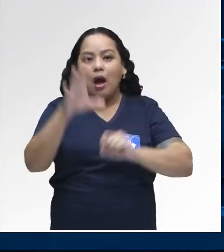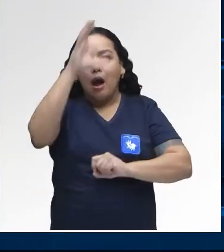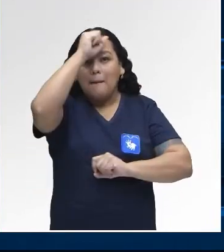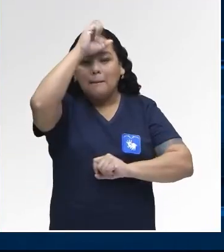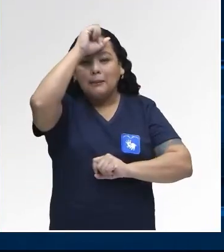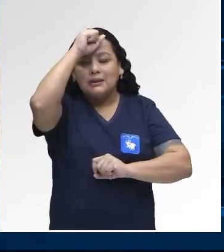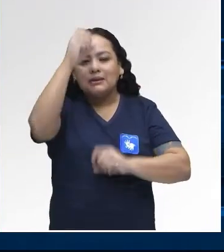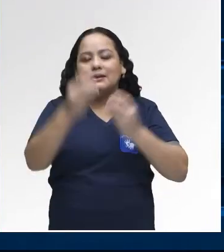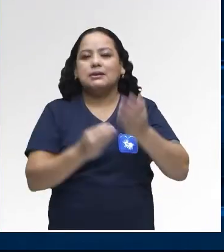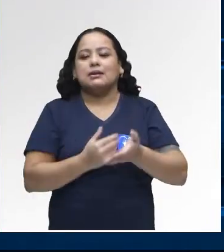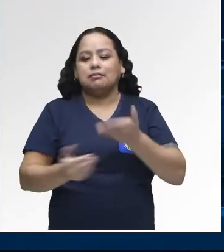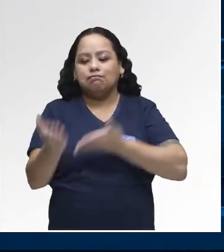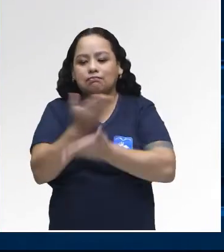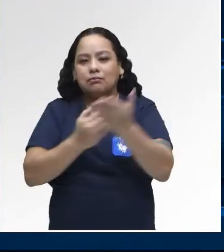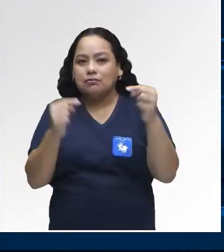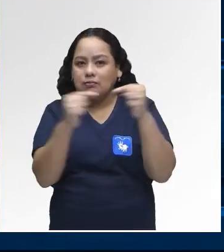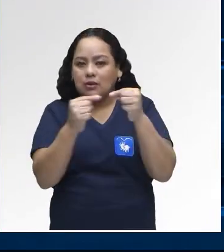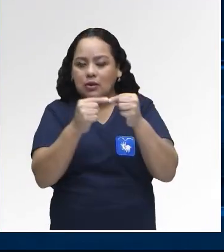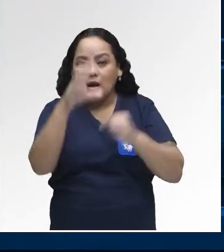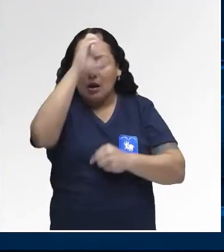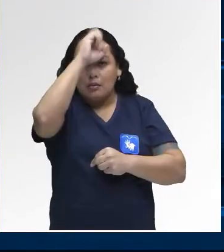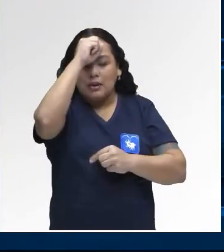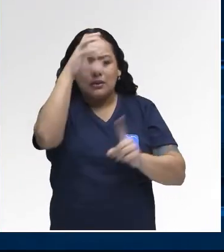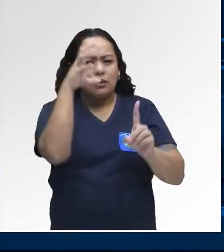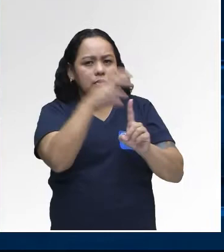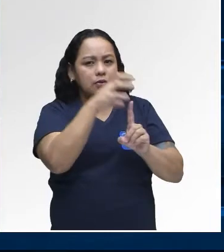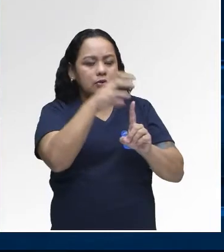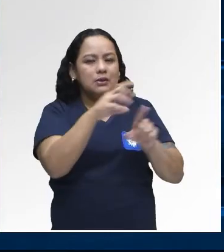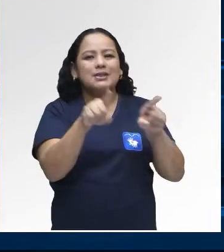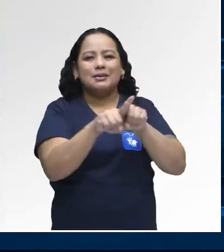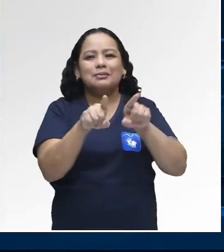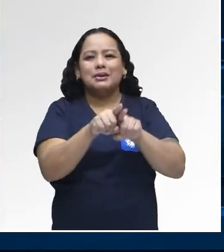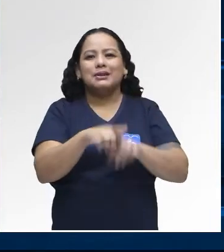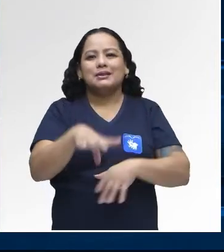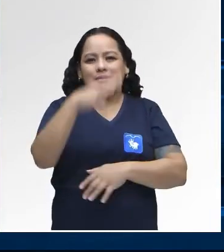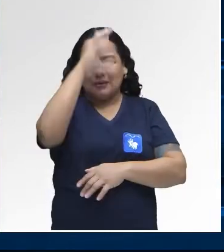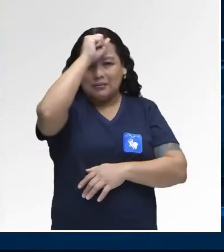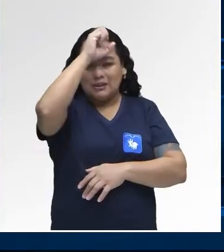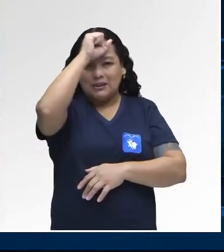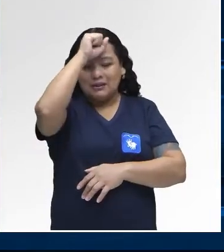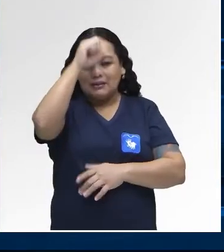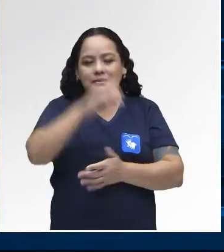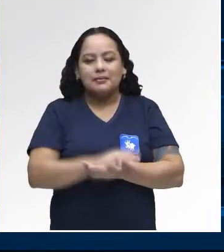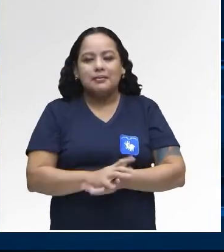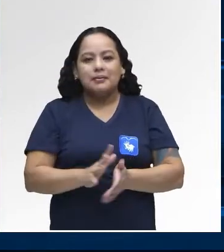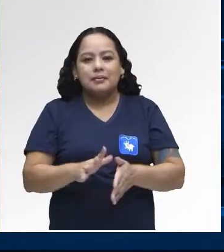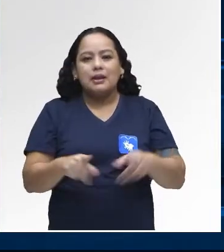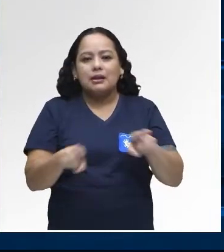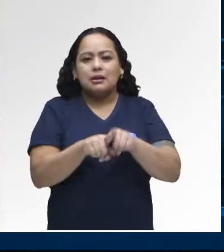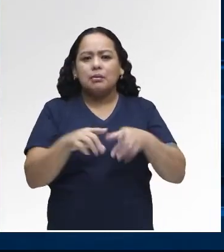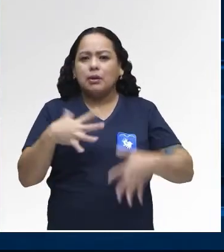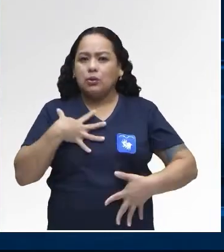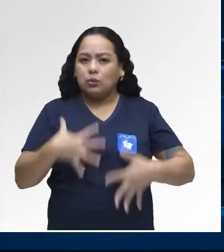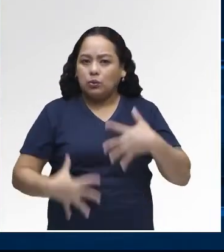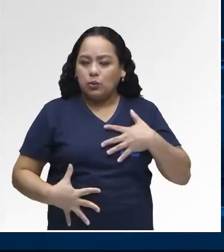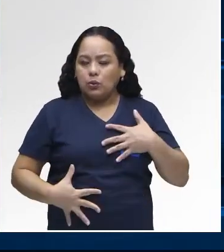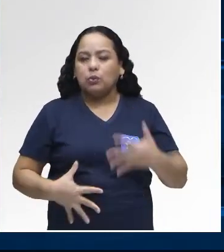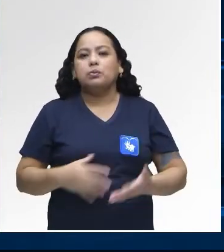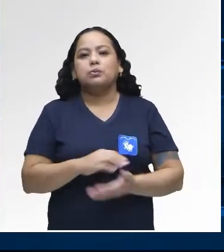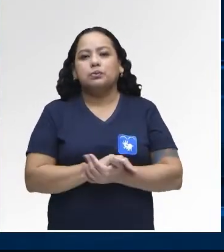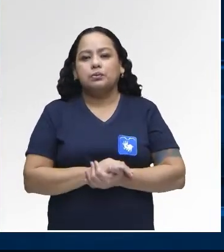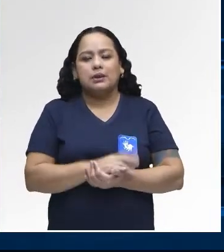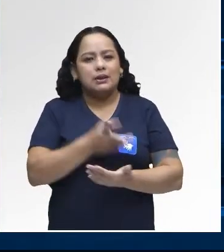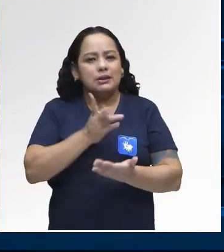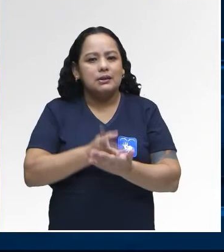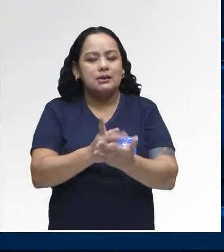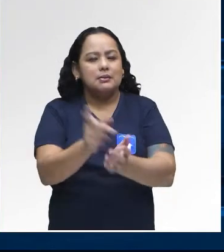aprendizagem. Então, pode afetar a aprendizagem, né? E fisiológicos. Toda vez que aparecer